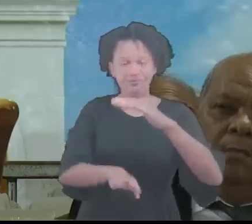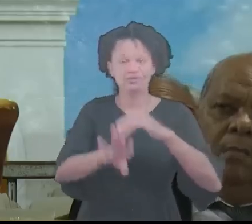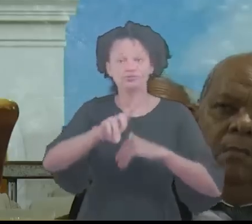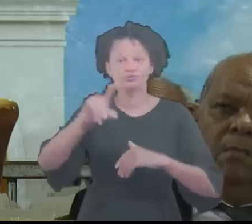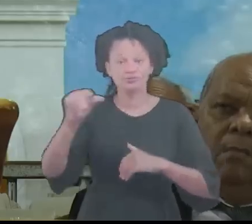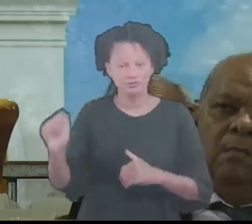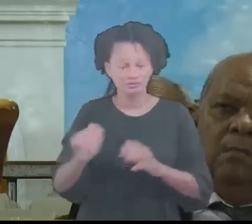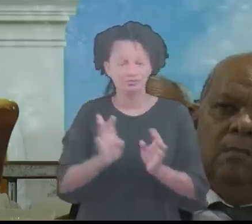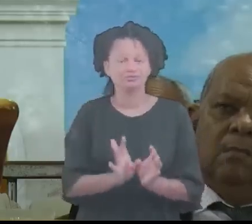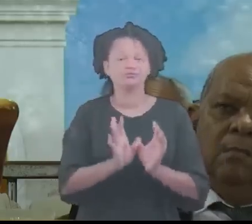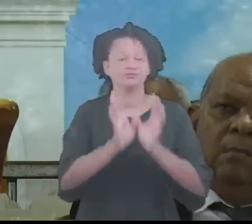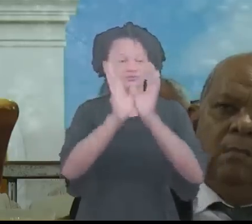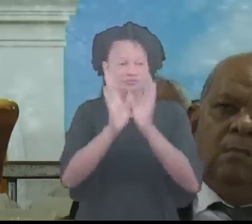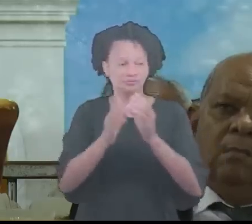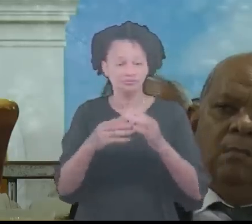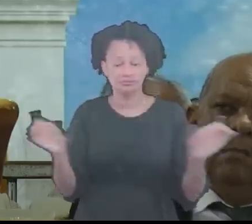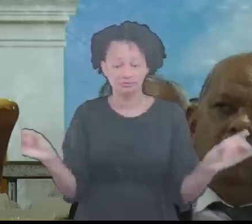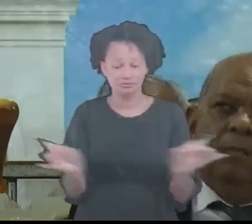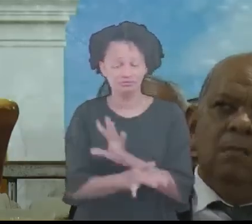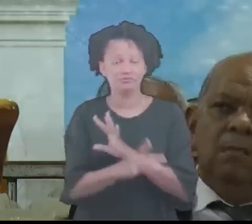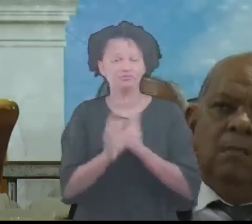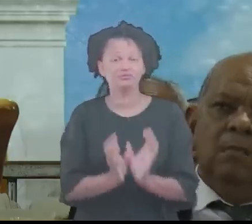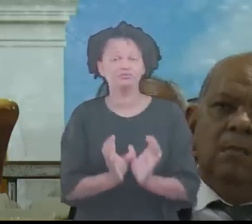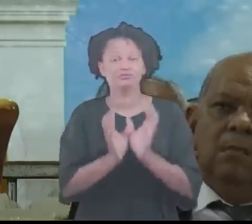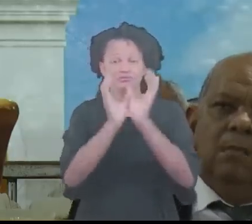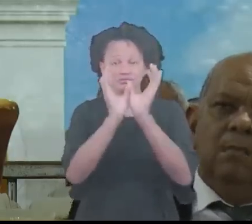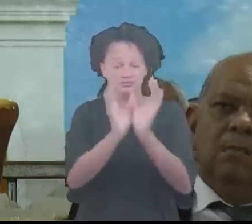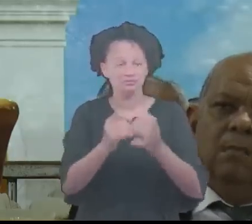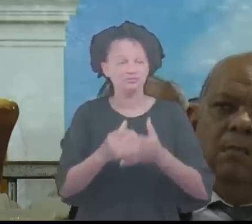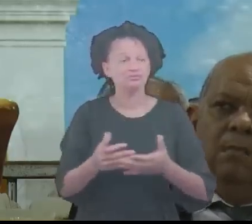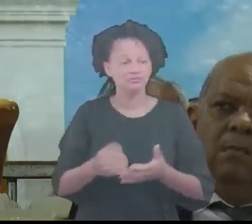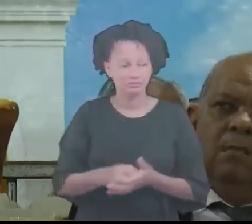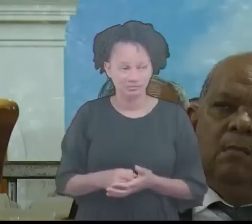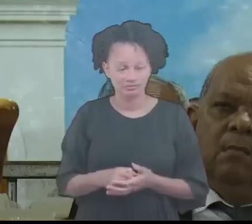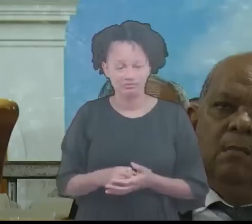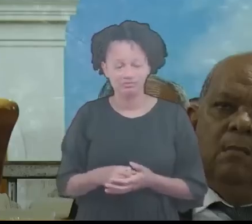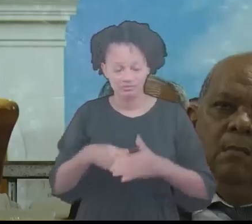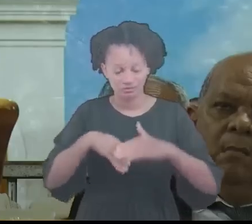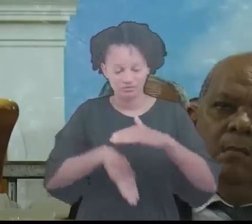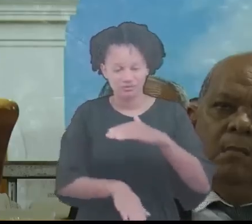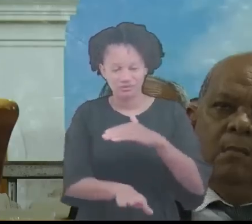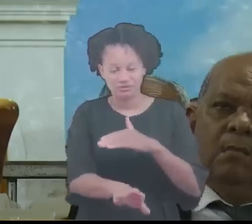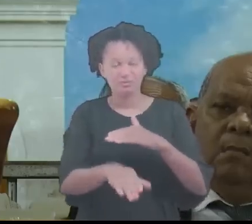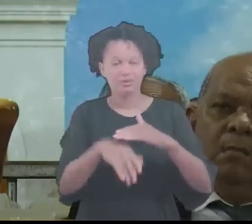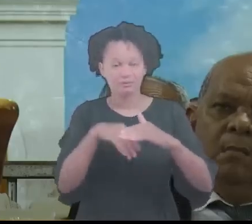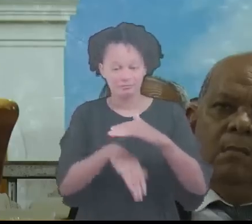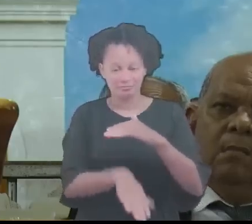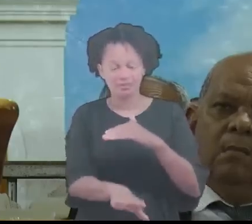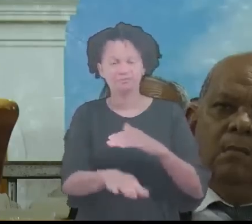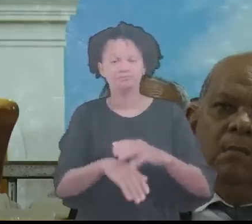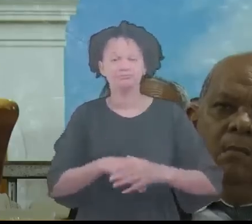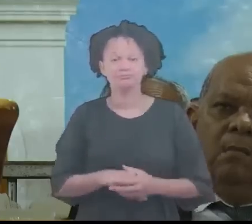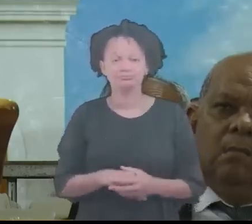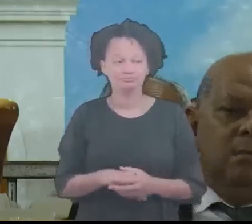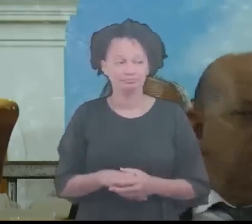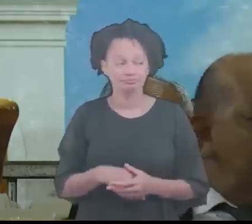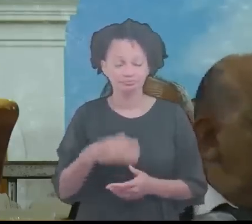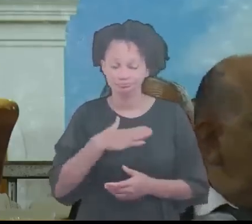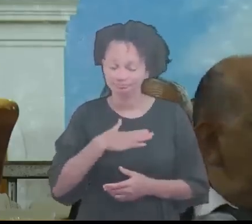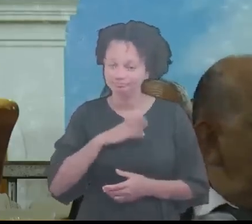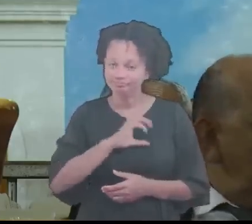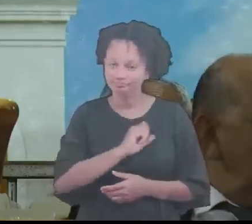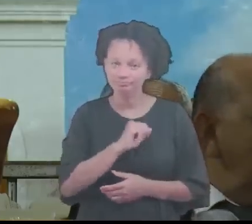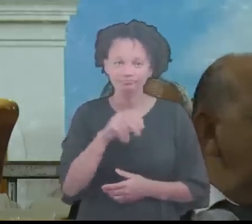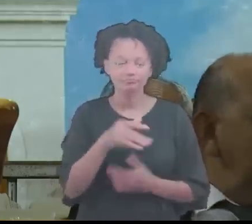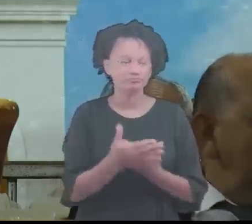santa ceia, e quando terminou a ceia, o carro era embaixo, era o estacionamento, era lá. E meus amados